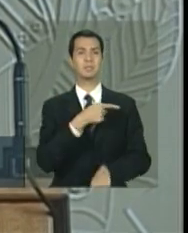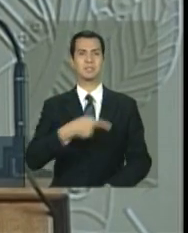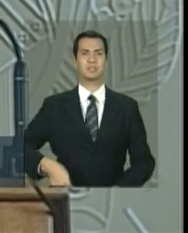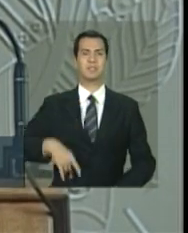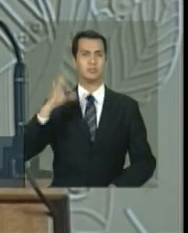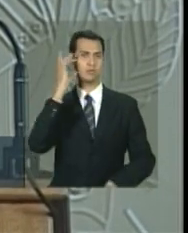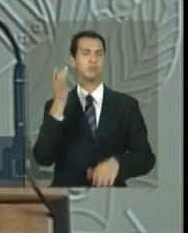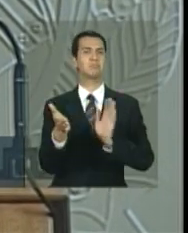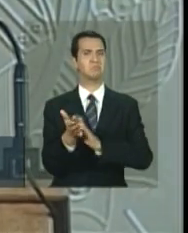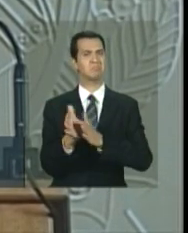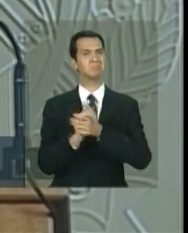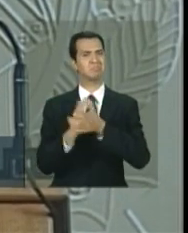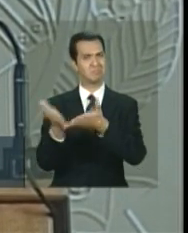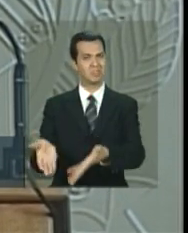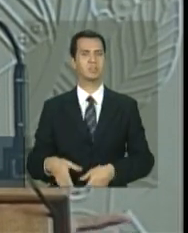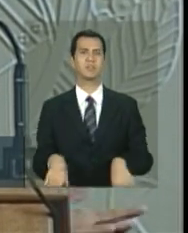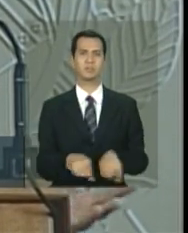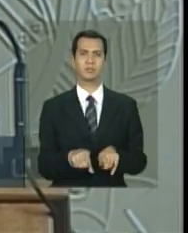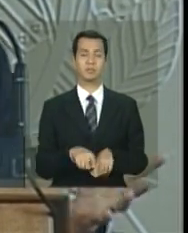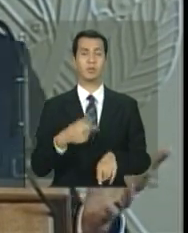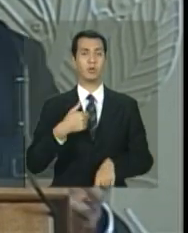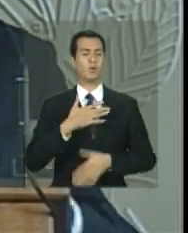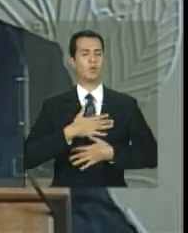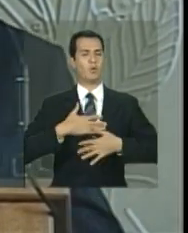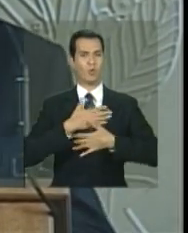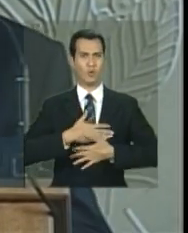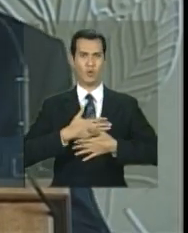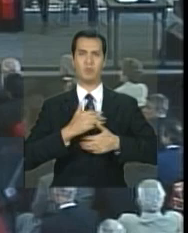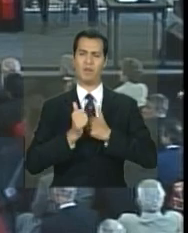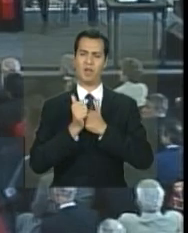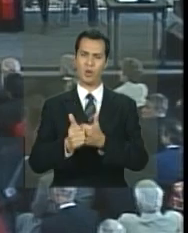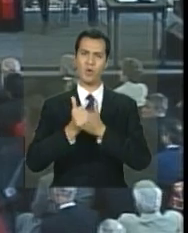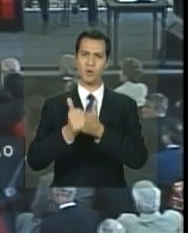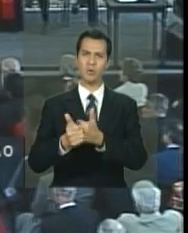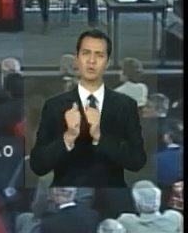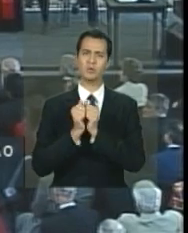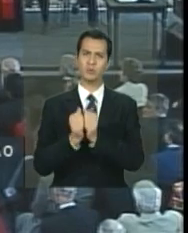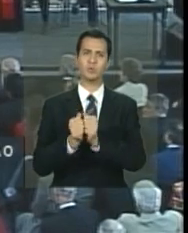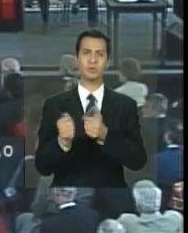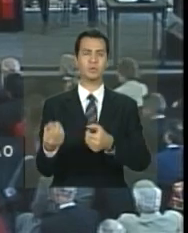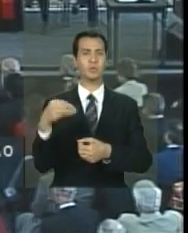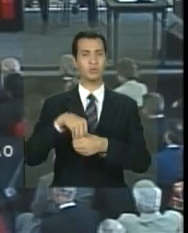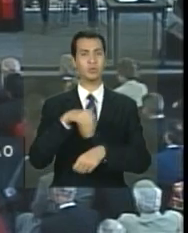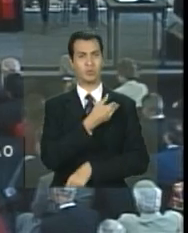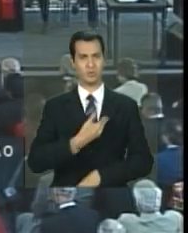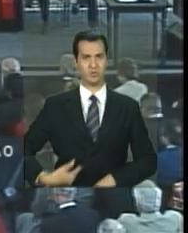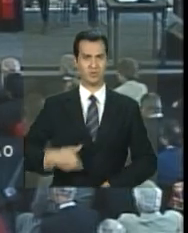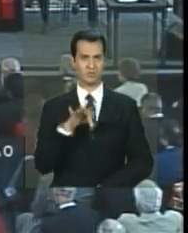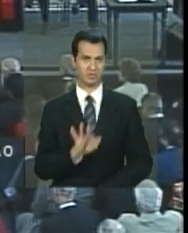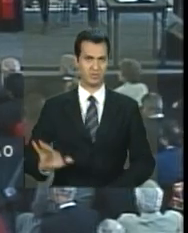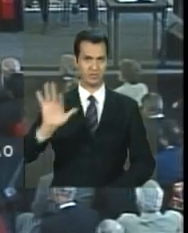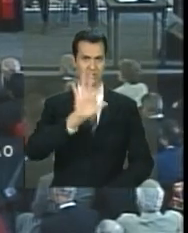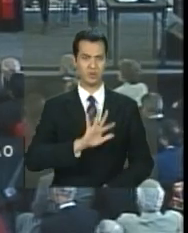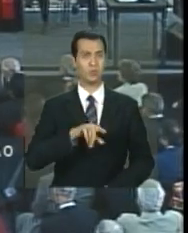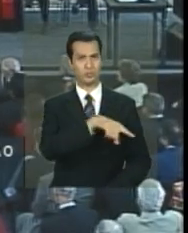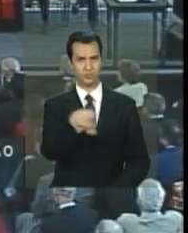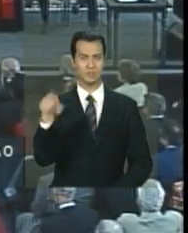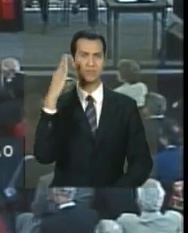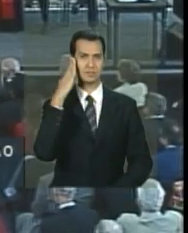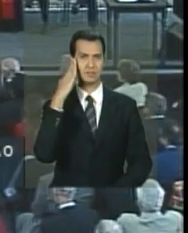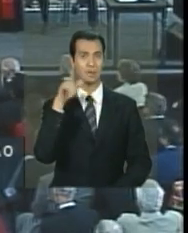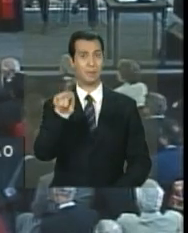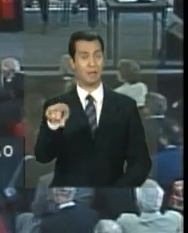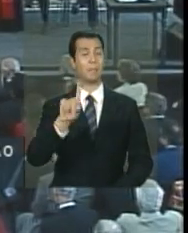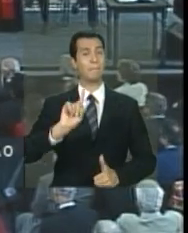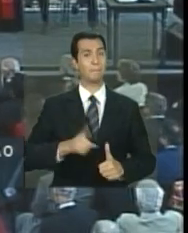Rousseff, a quem eu tenho a honra de acompanhar neste governo. Vocês sabem que ela é a